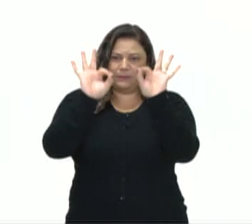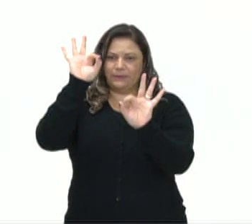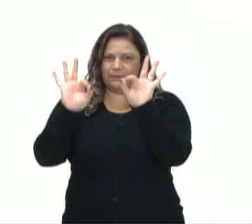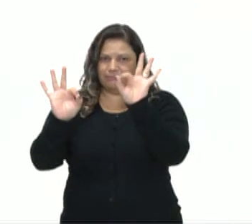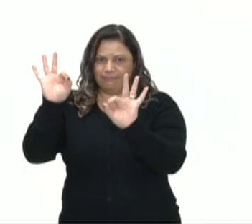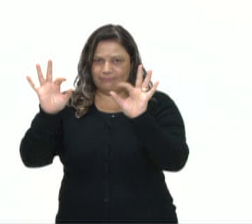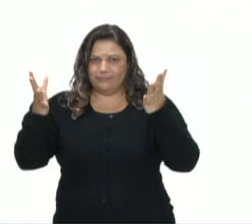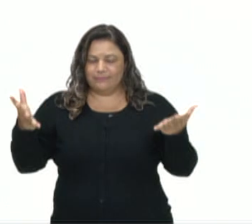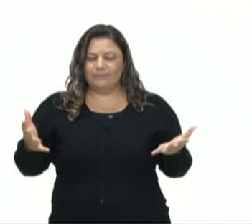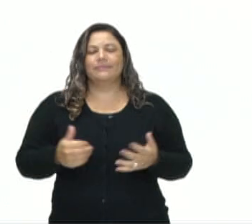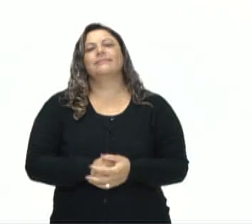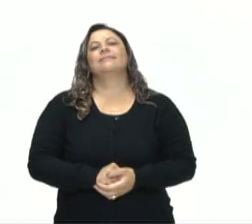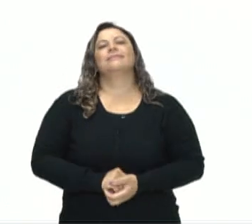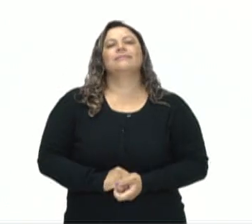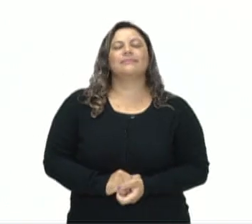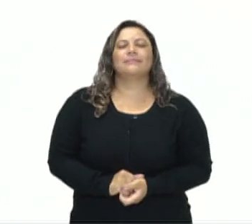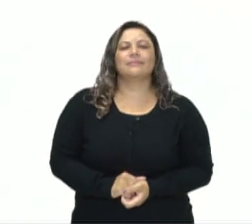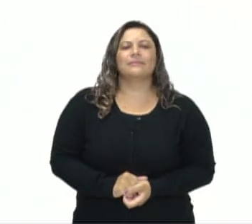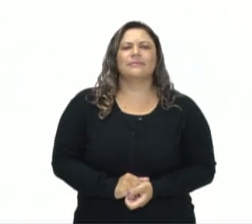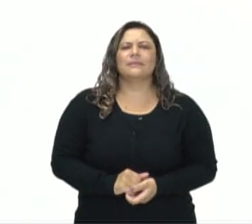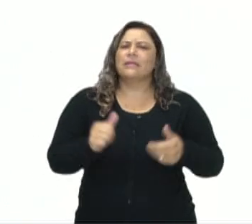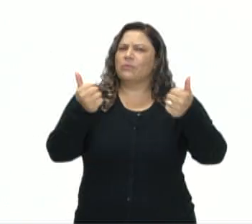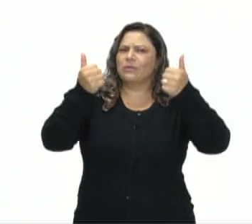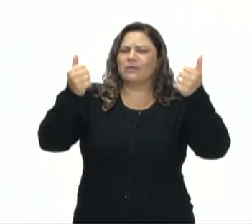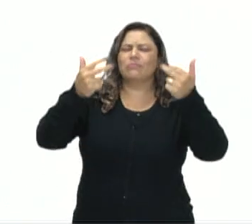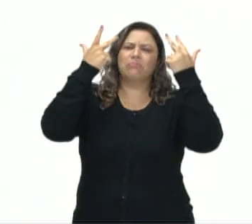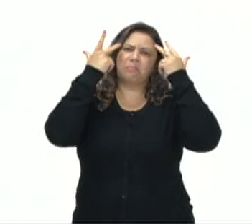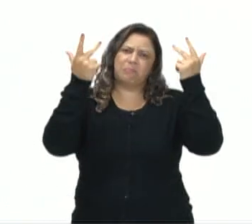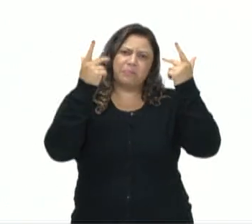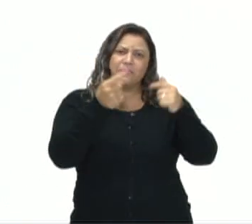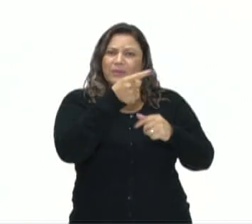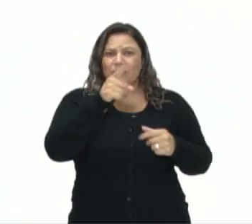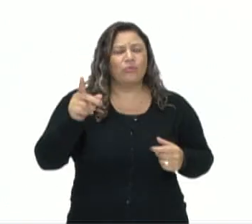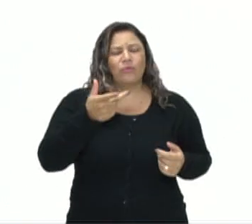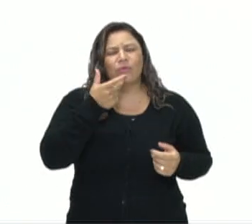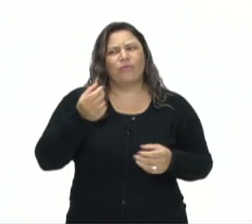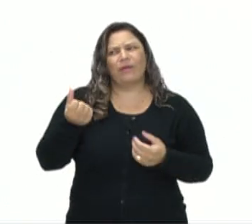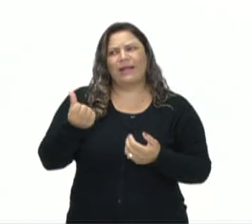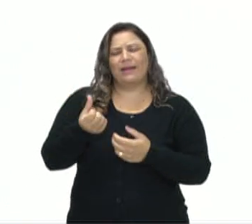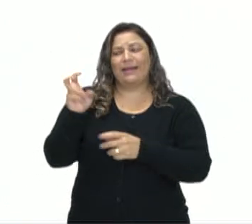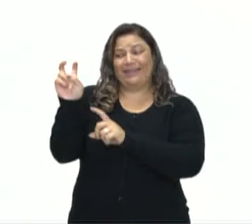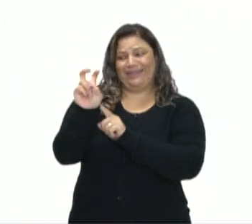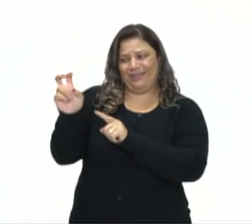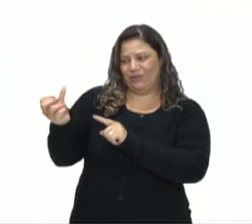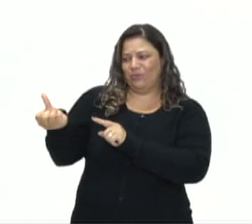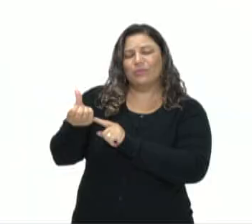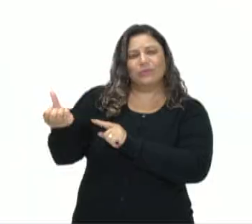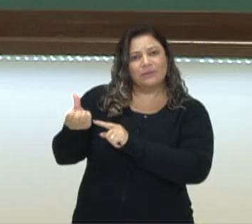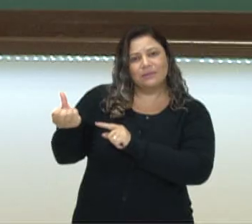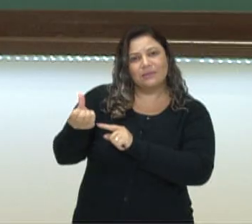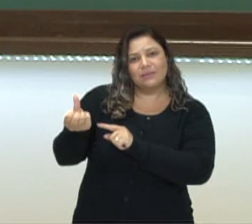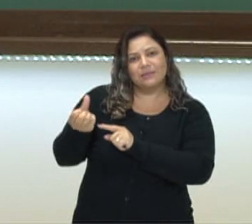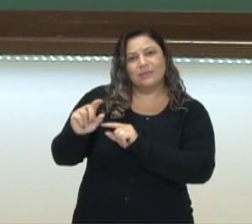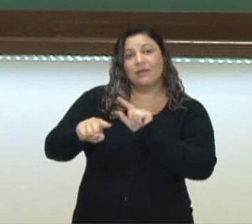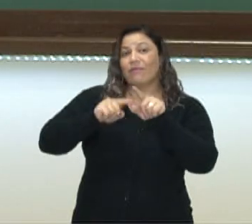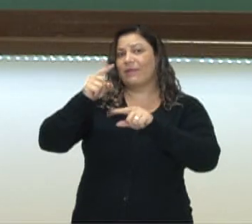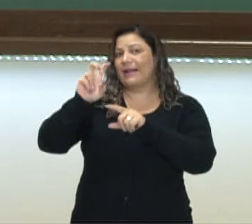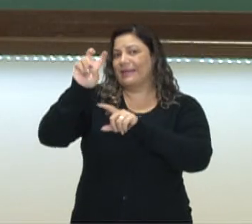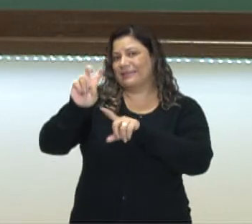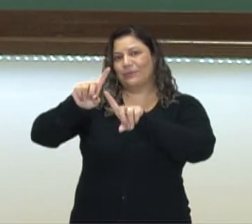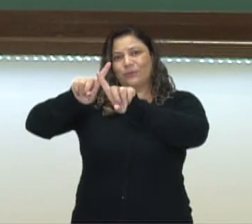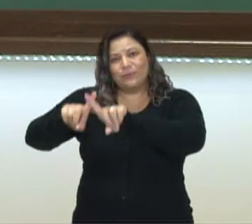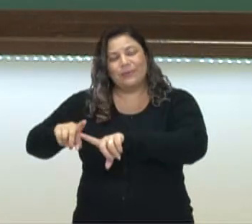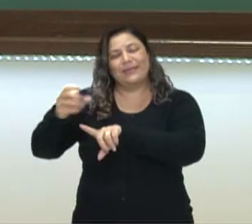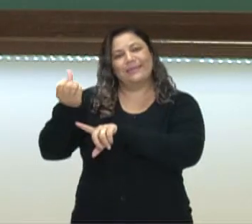certo? Muito bem. Normalmente, a gente não fala quíntuplo e sextuplo, tá? A gente fala o quê? 5 vezes,